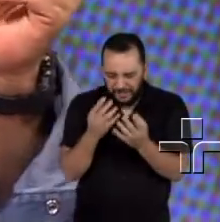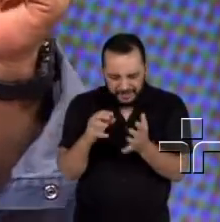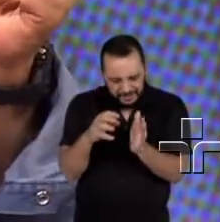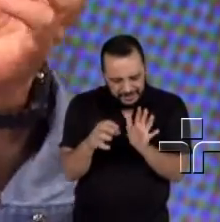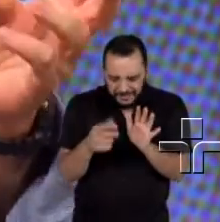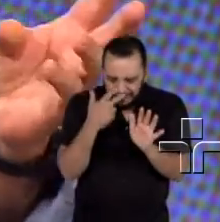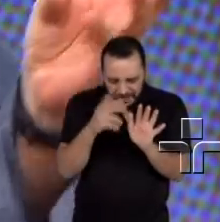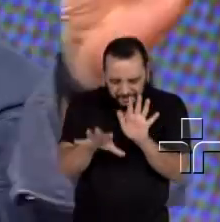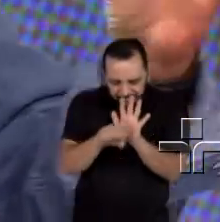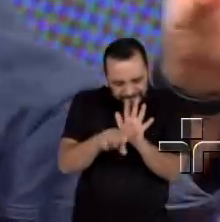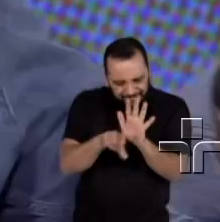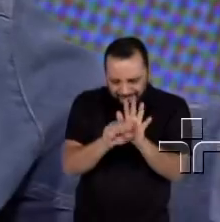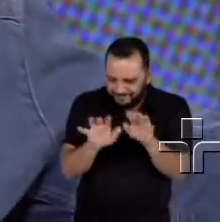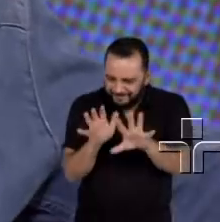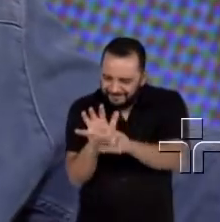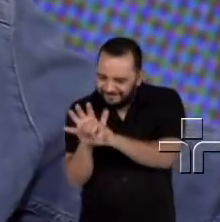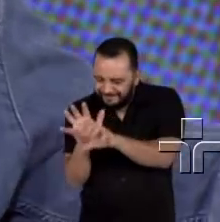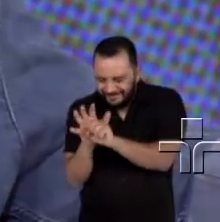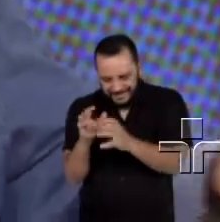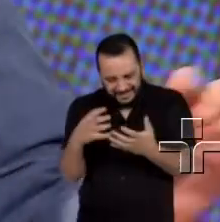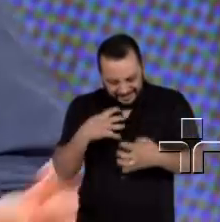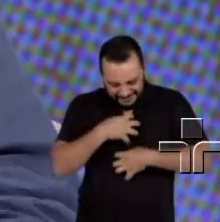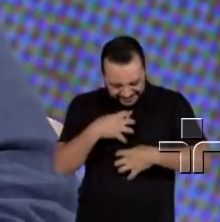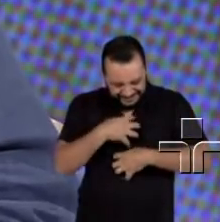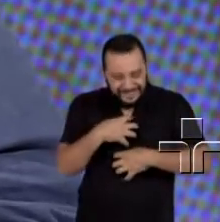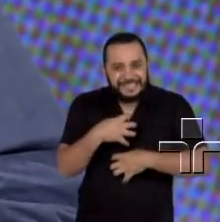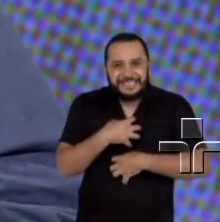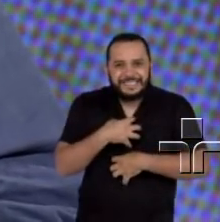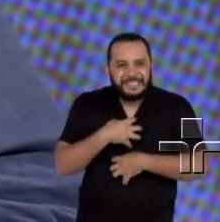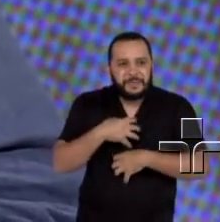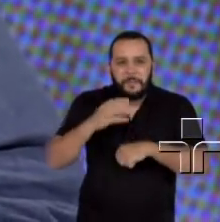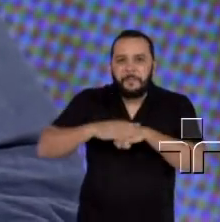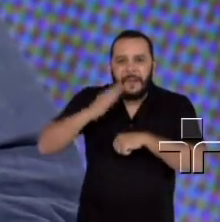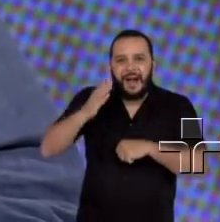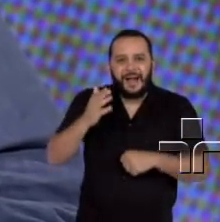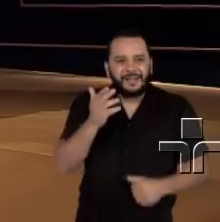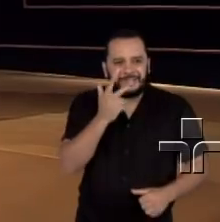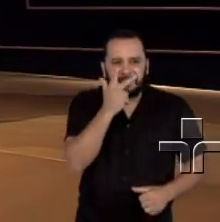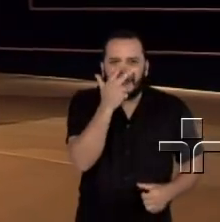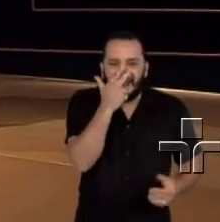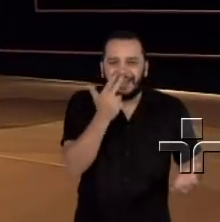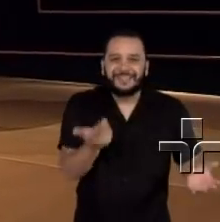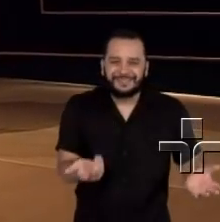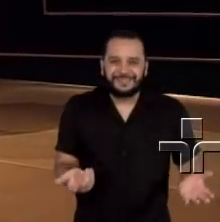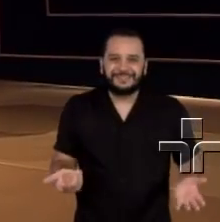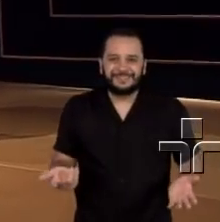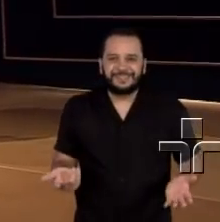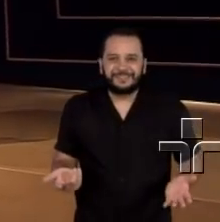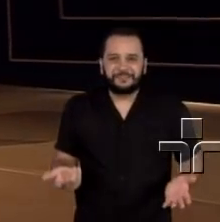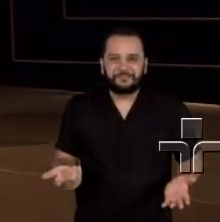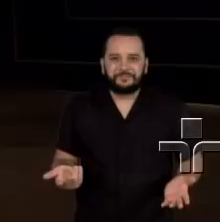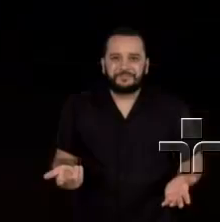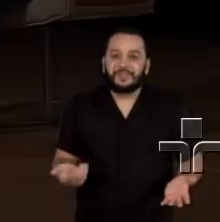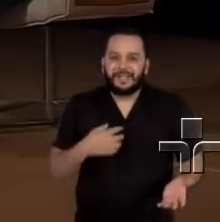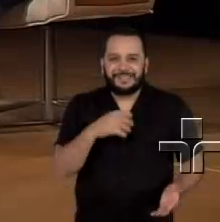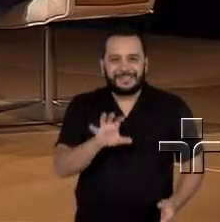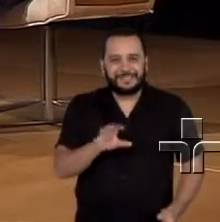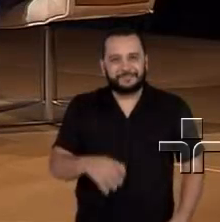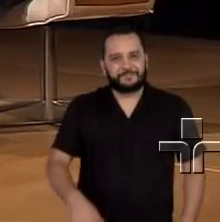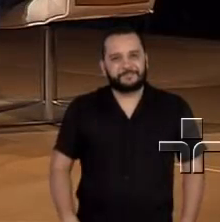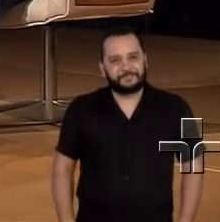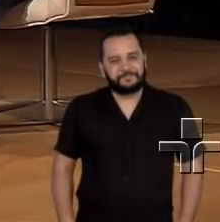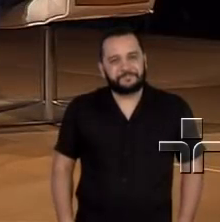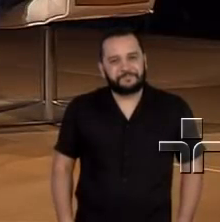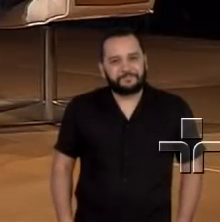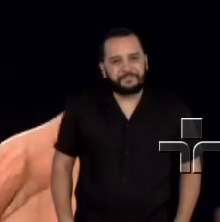sentido a mais, que para além do tato, parece que é isso. Por